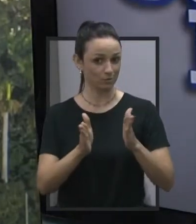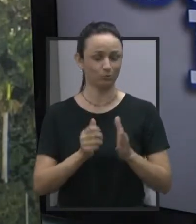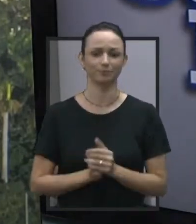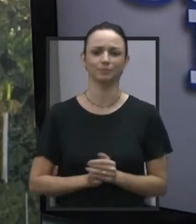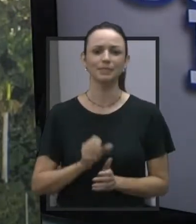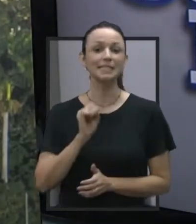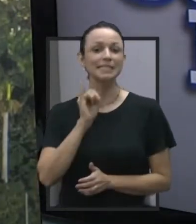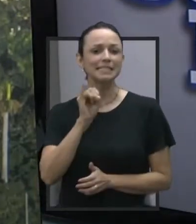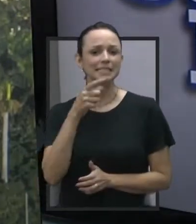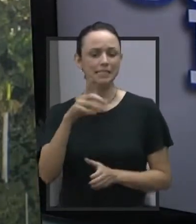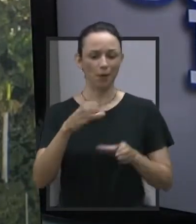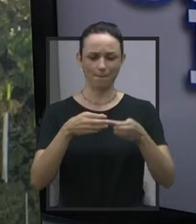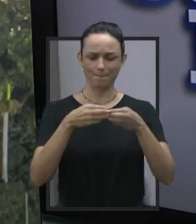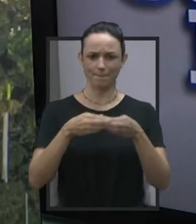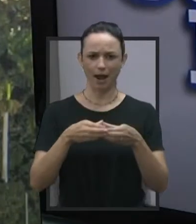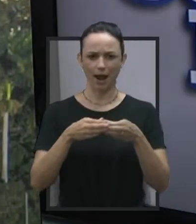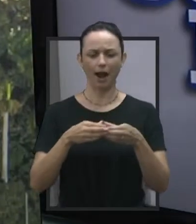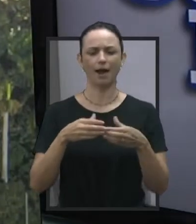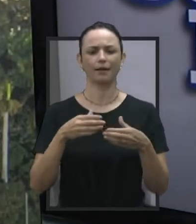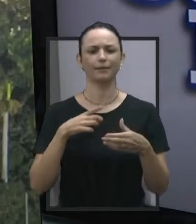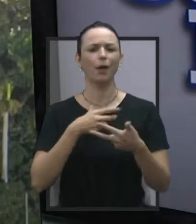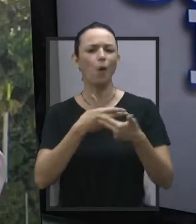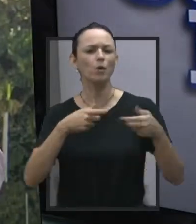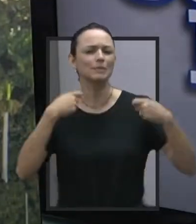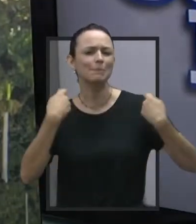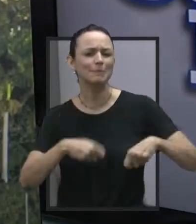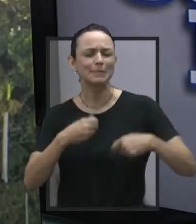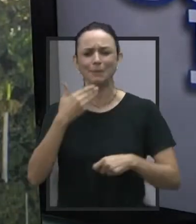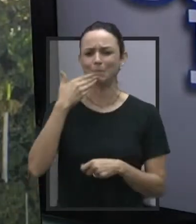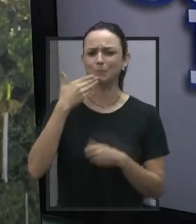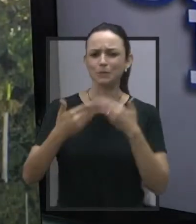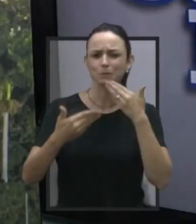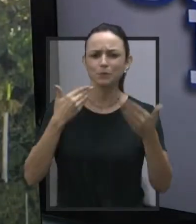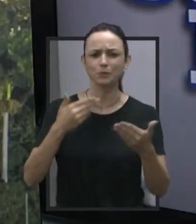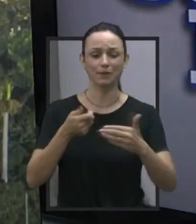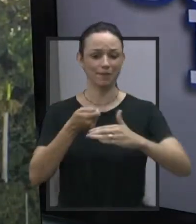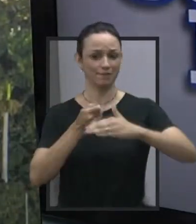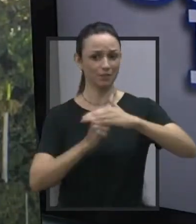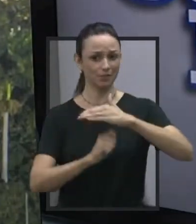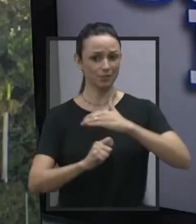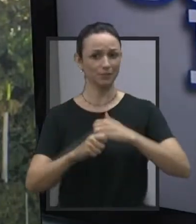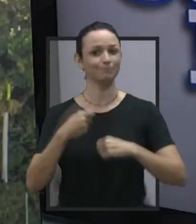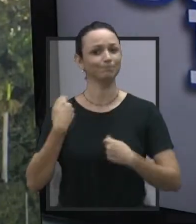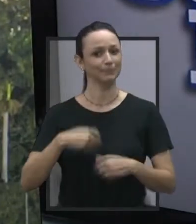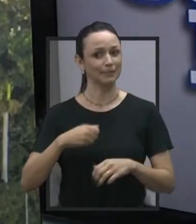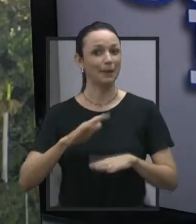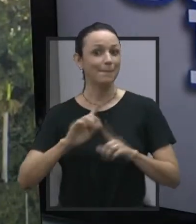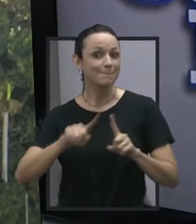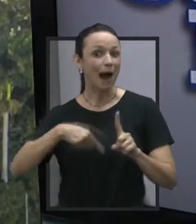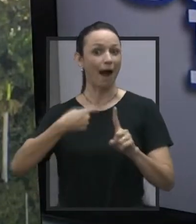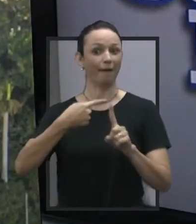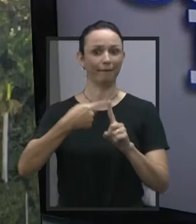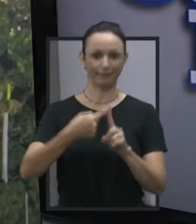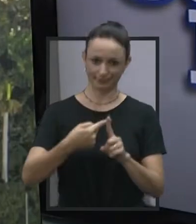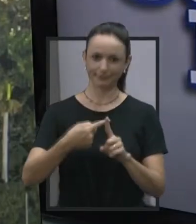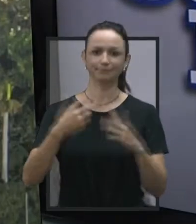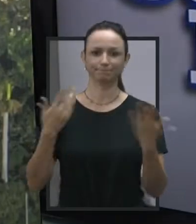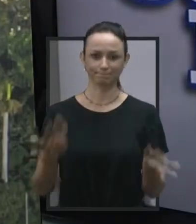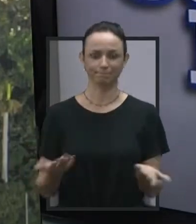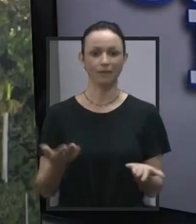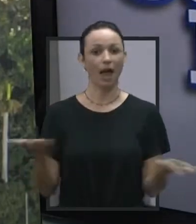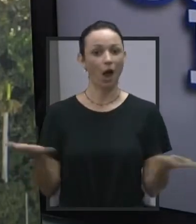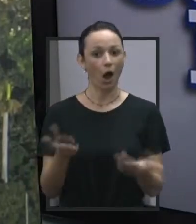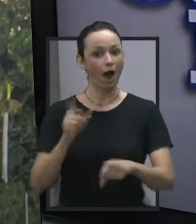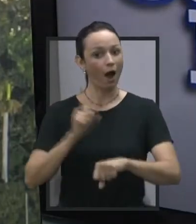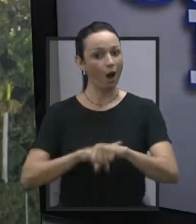isso, se o seu bairro tem alguma demanda reprimida ou carece de investimentos mais robustos, agora é a hora